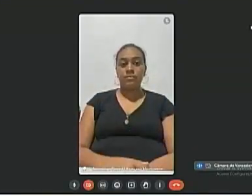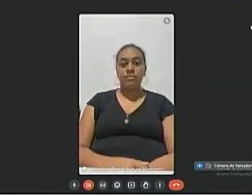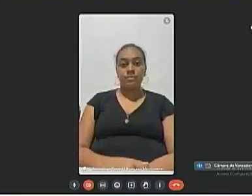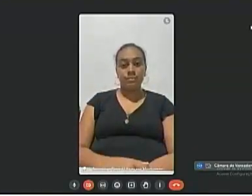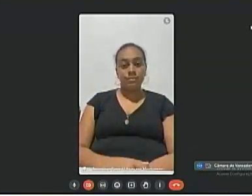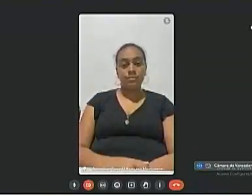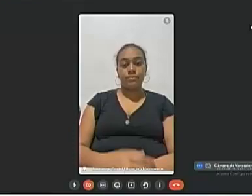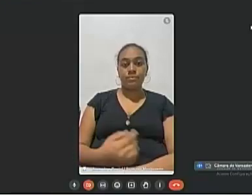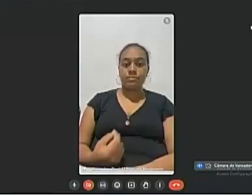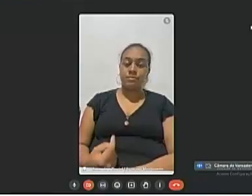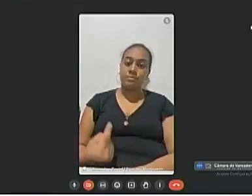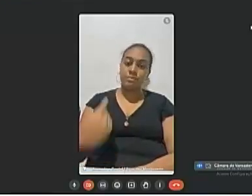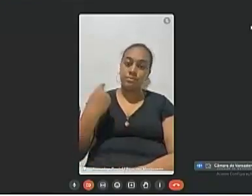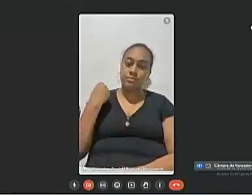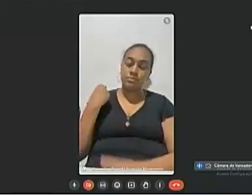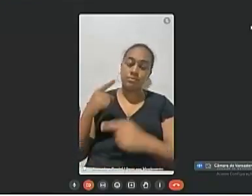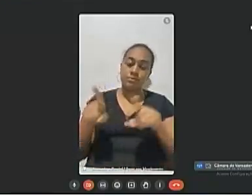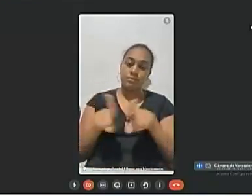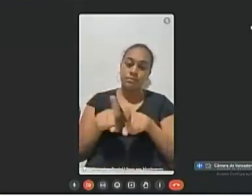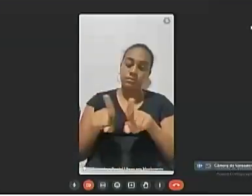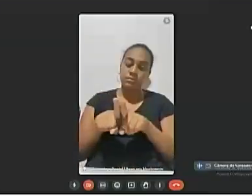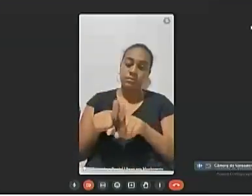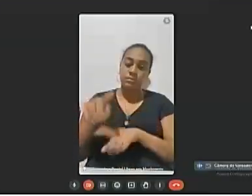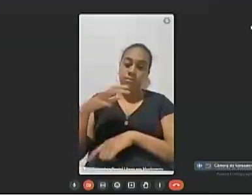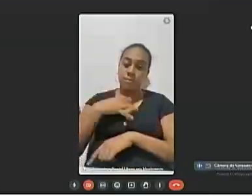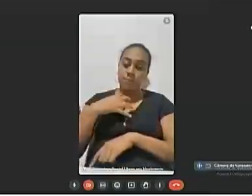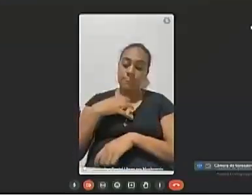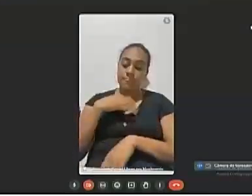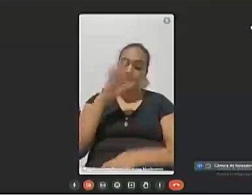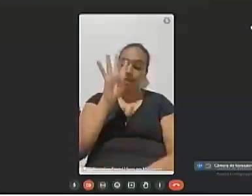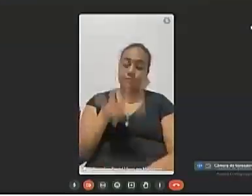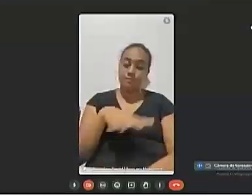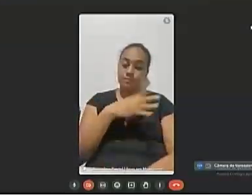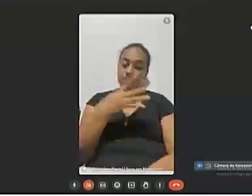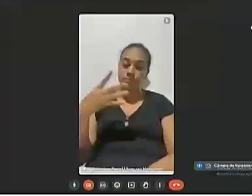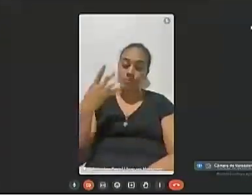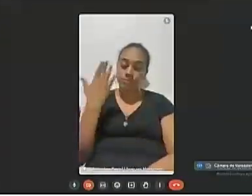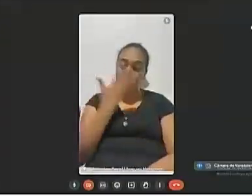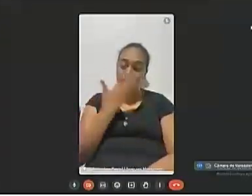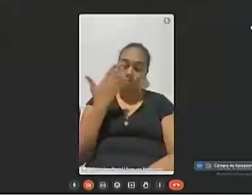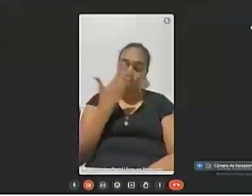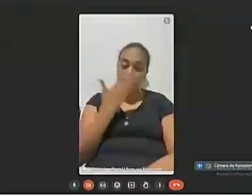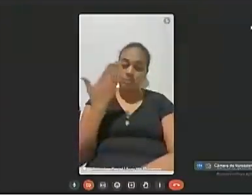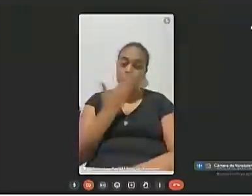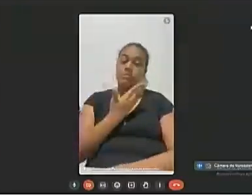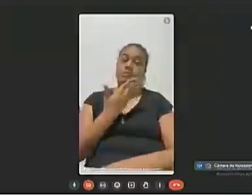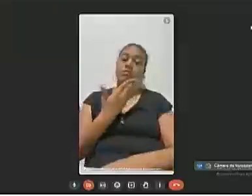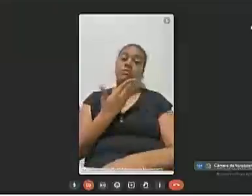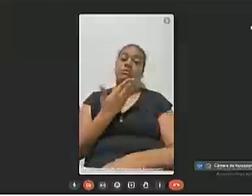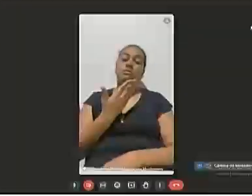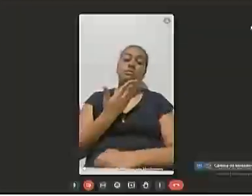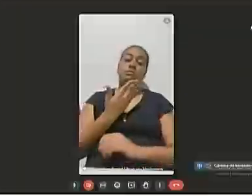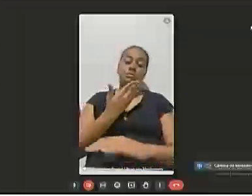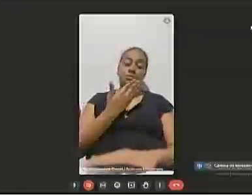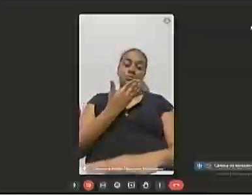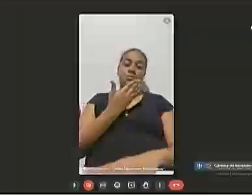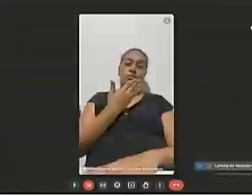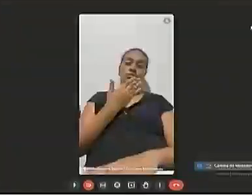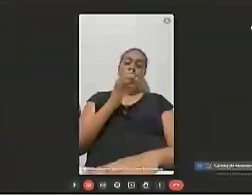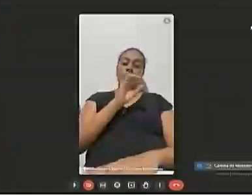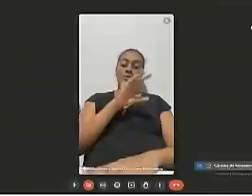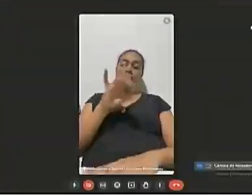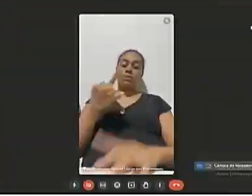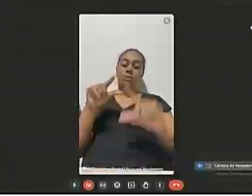ficou em dúvida. Nós tínhamos ali, ó, essa tabela vocês não vão enxergar daí que está ficando pequeno, né? Quem está lá atrás não tem chance, mas em cada